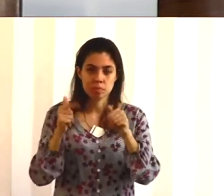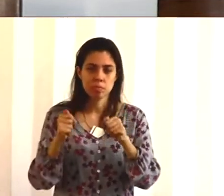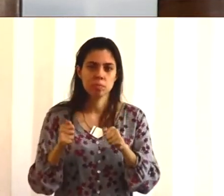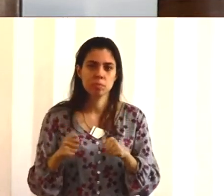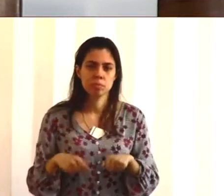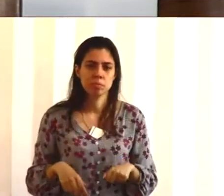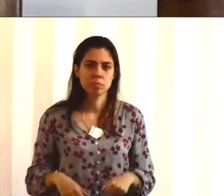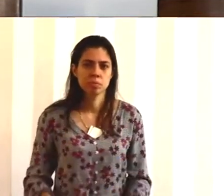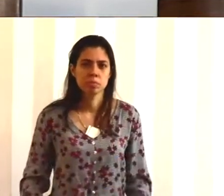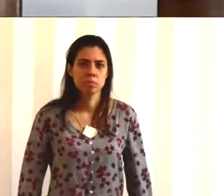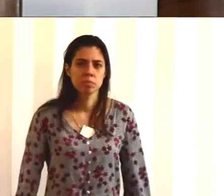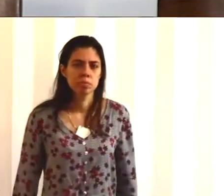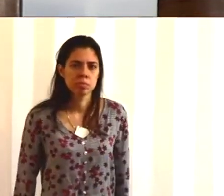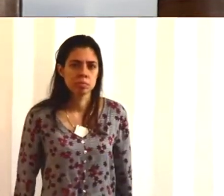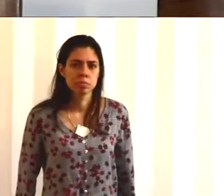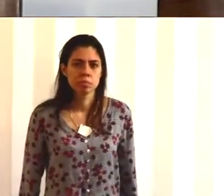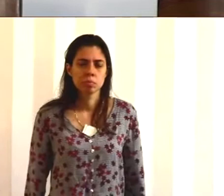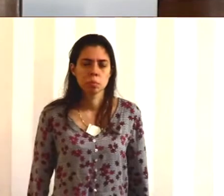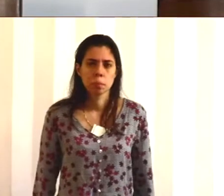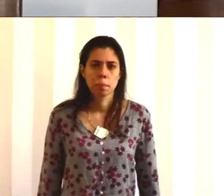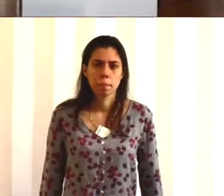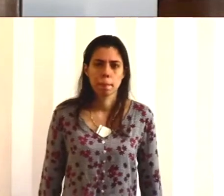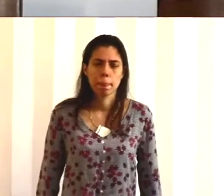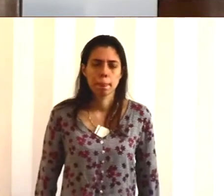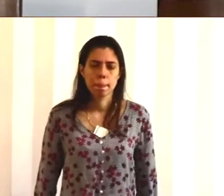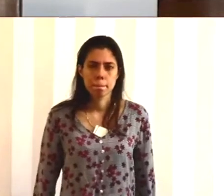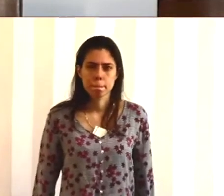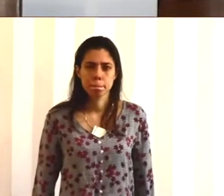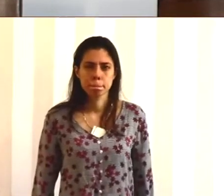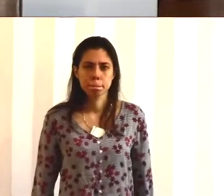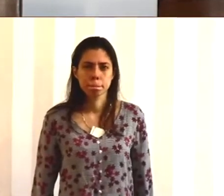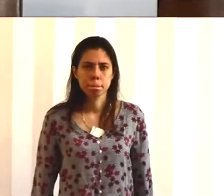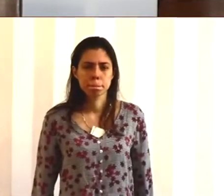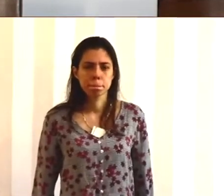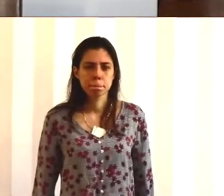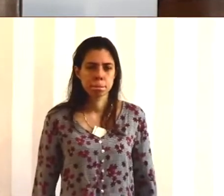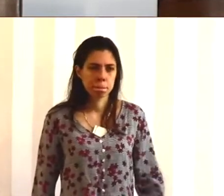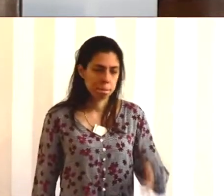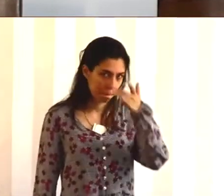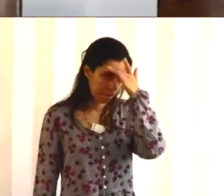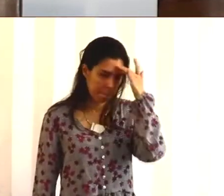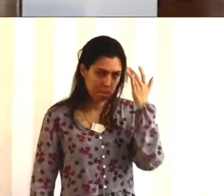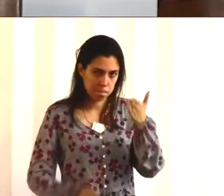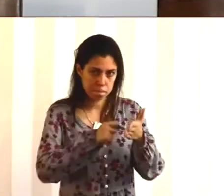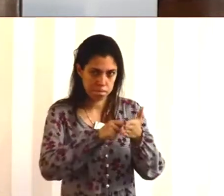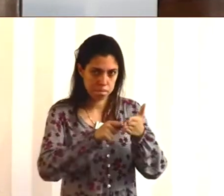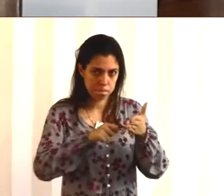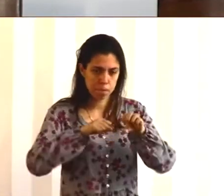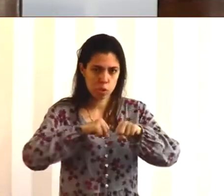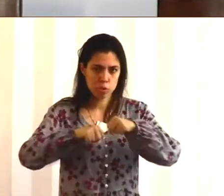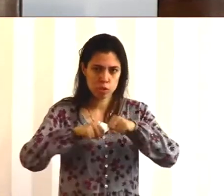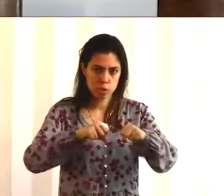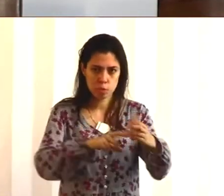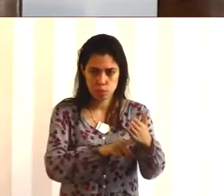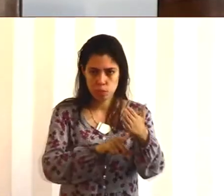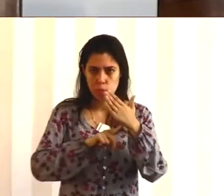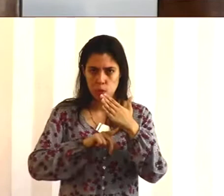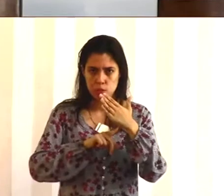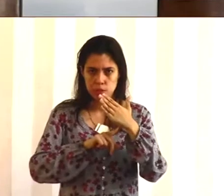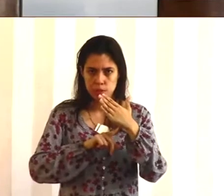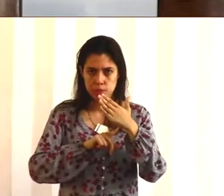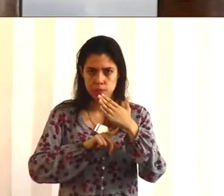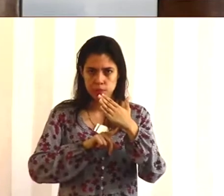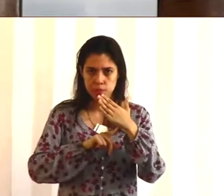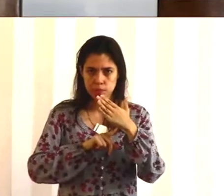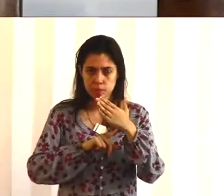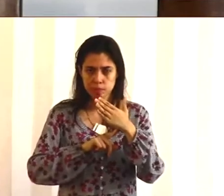recorrer. E o salmista então vai nos mostrar que quanto mais nós padecemos